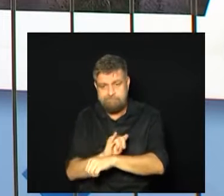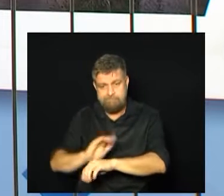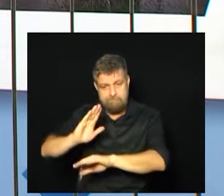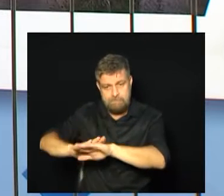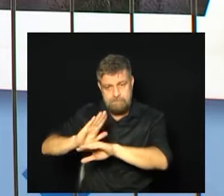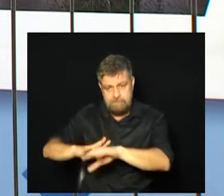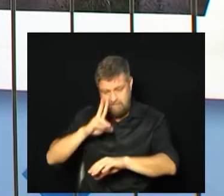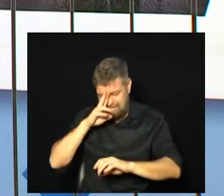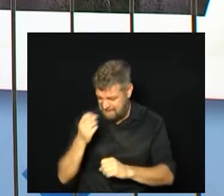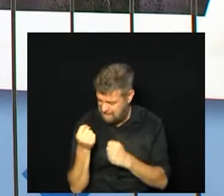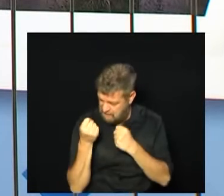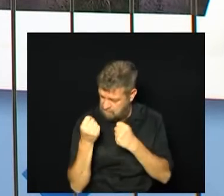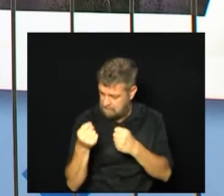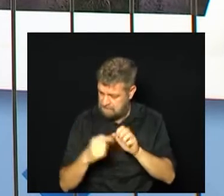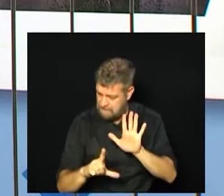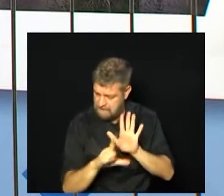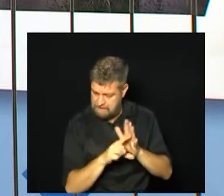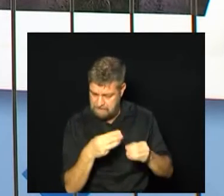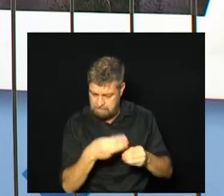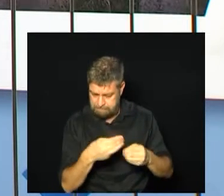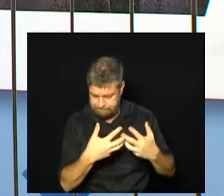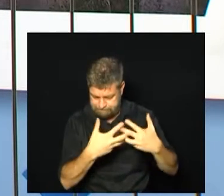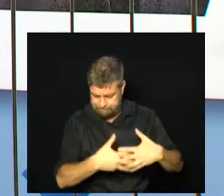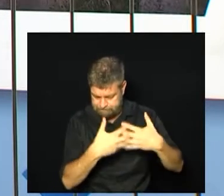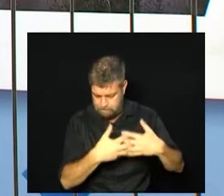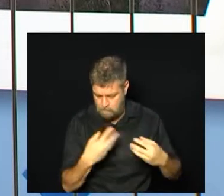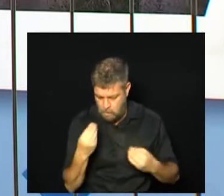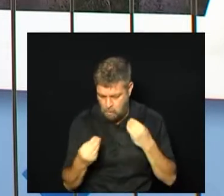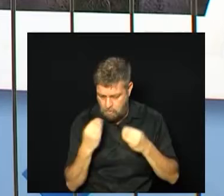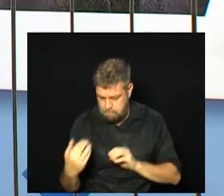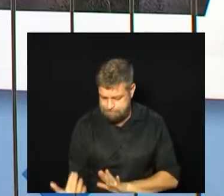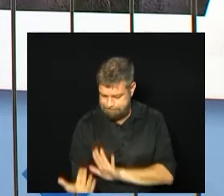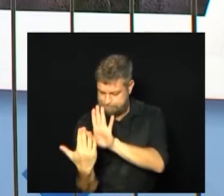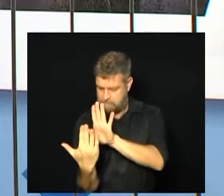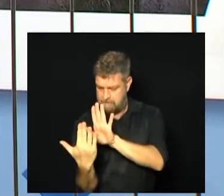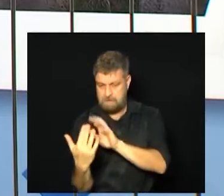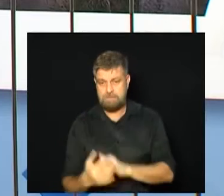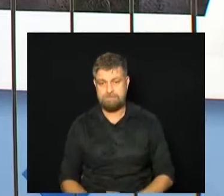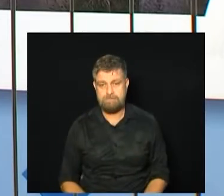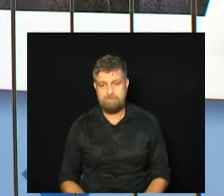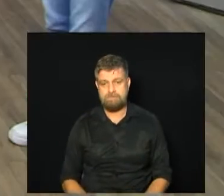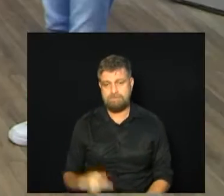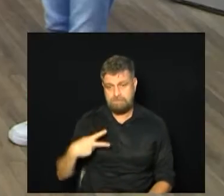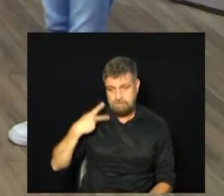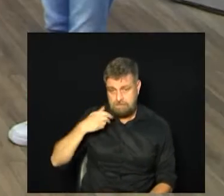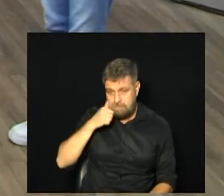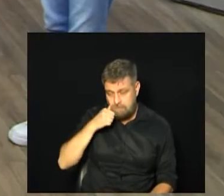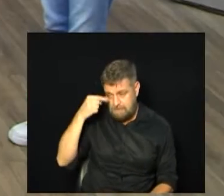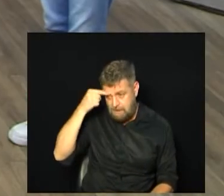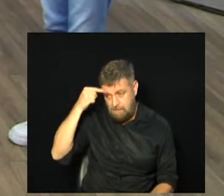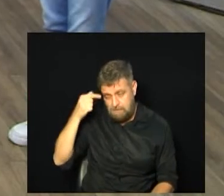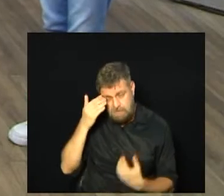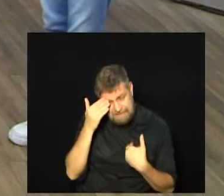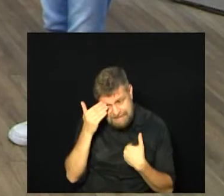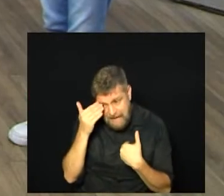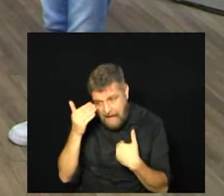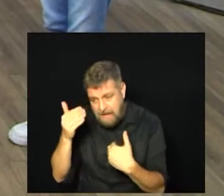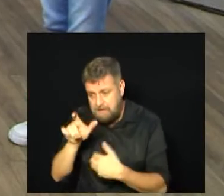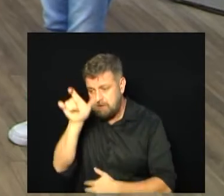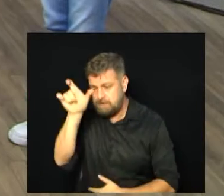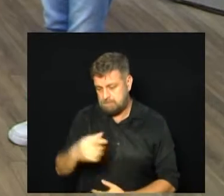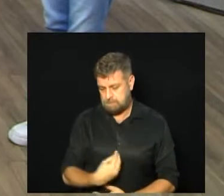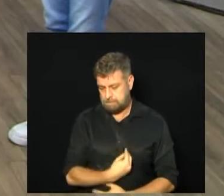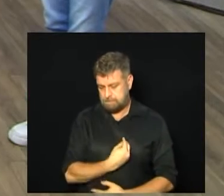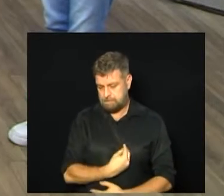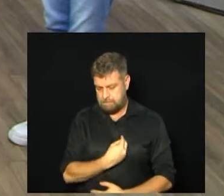o fortalecimento nas leis municipais de como combater isso. Vereadora Paula Miguel, agradeço a sua